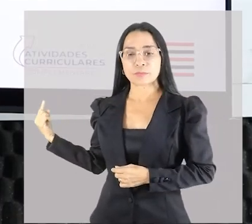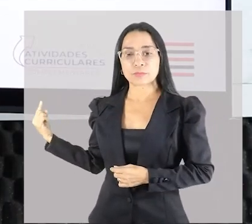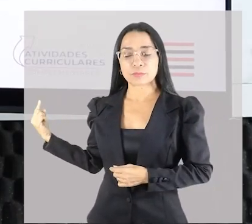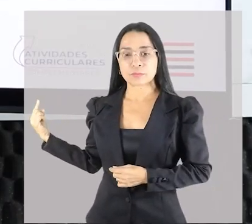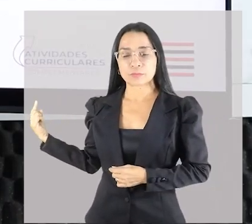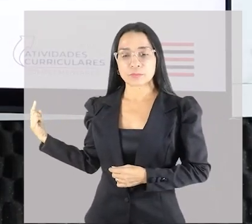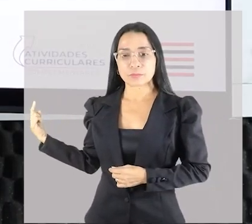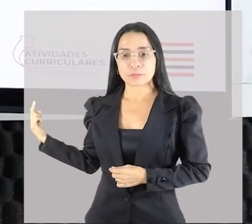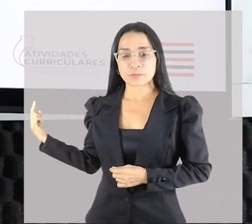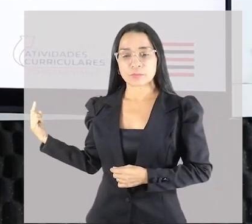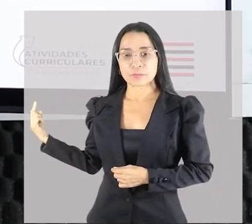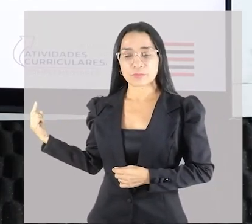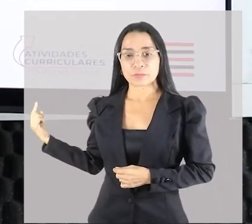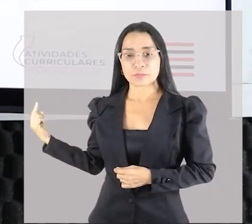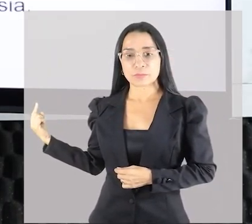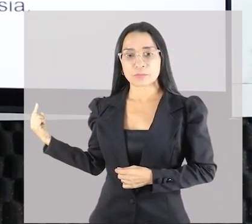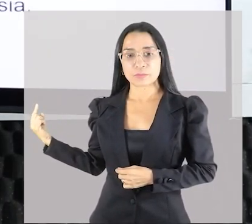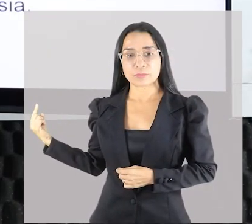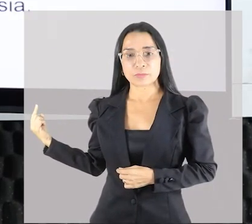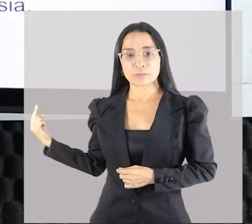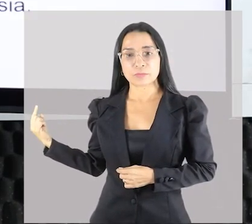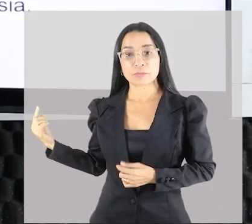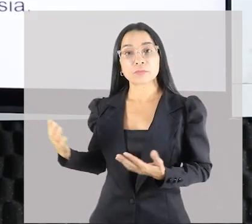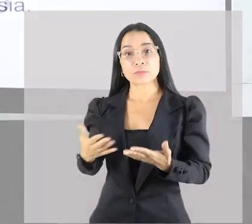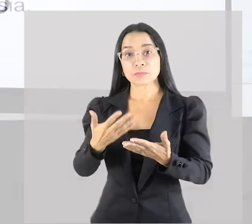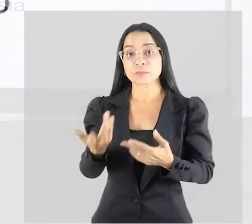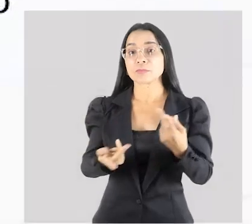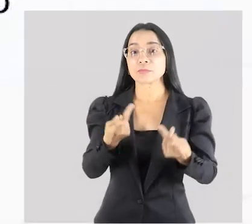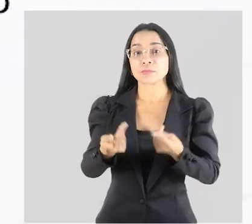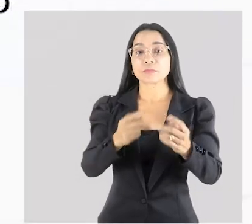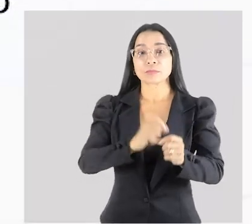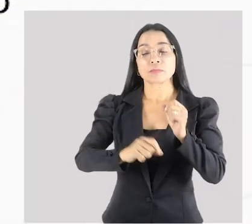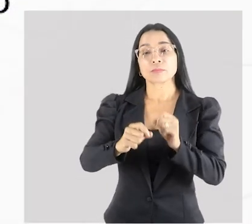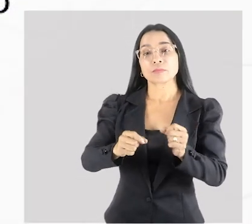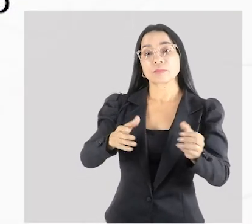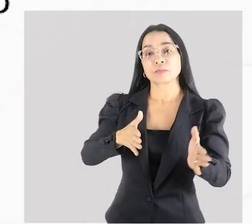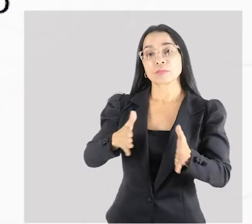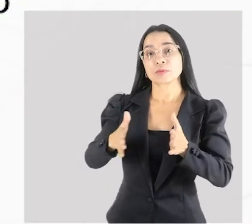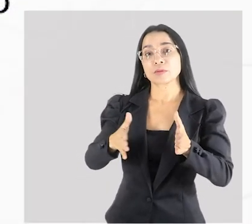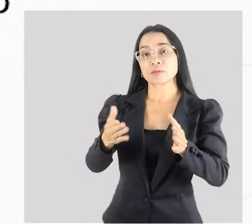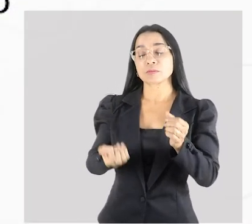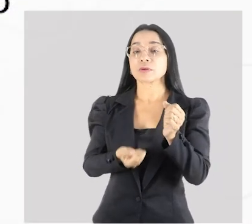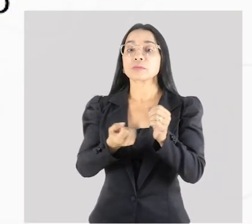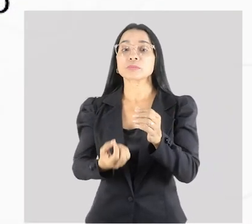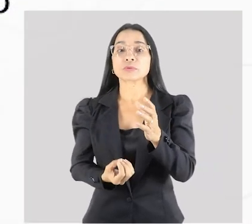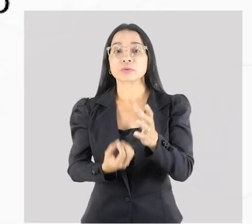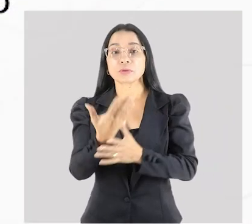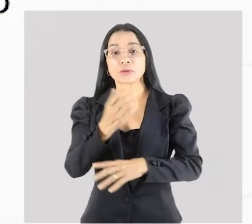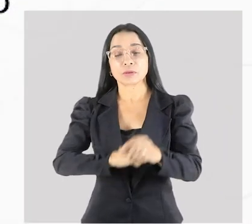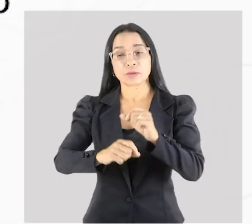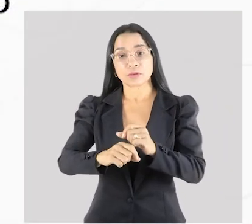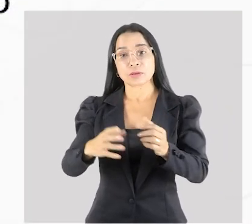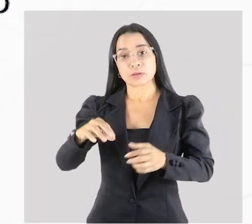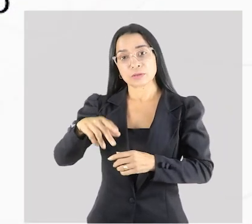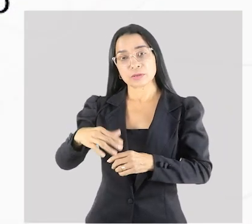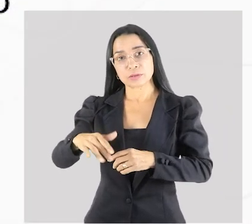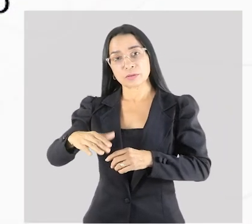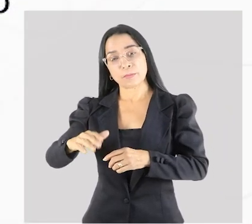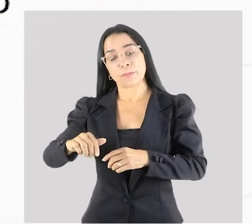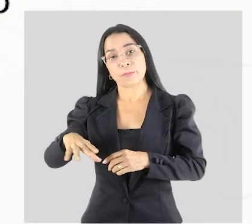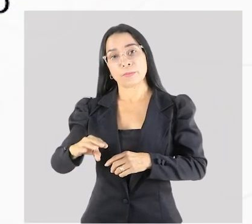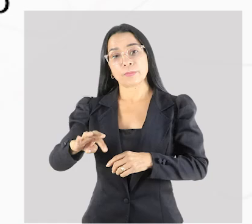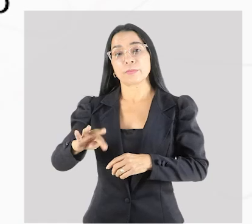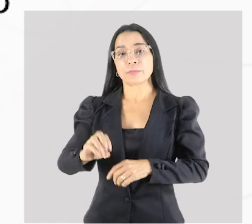identidades e transformações tecnológicas. E vamos falar das faces do renascimento comercial e urbano. Bom,